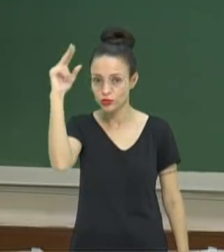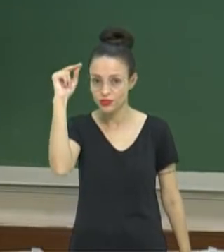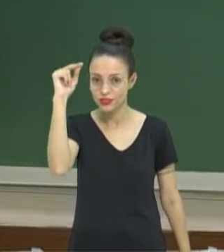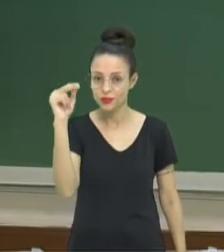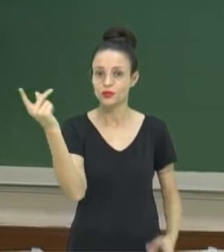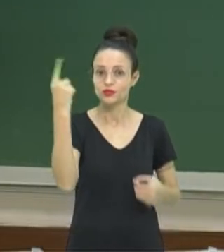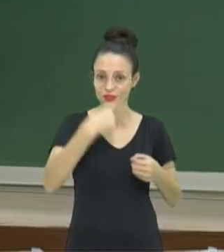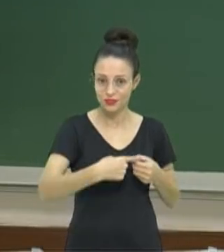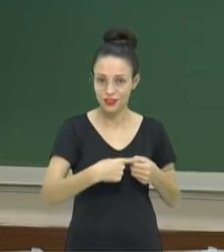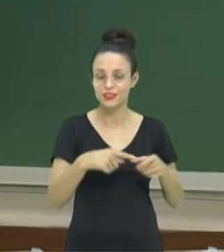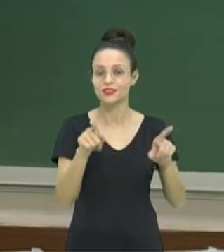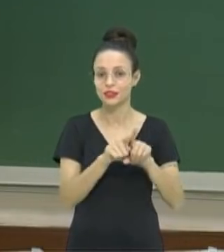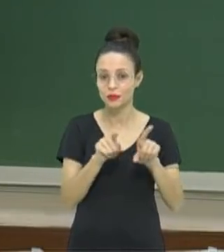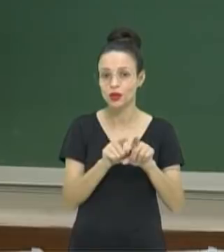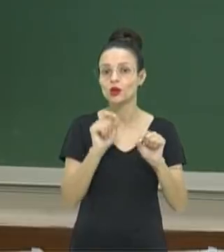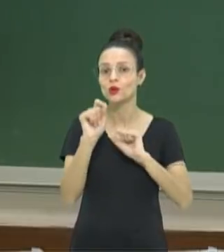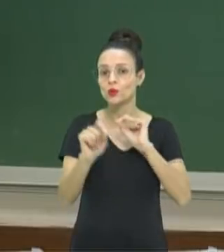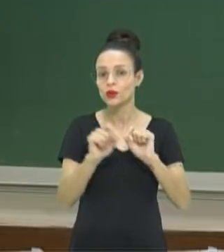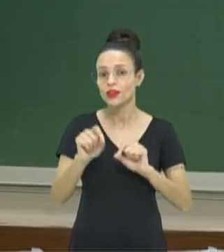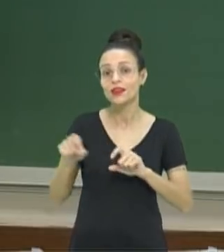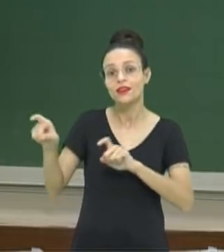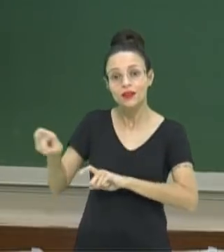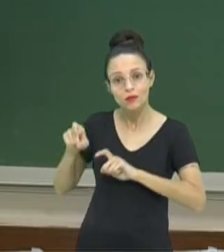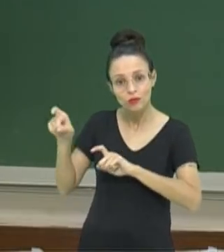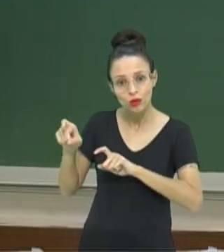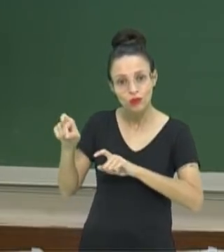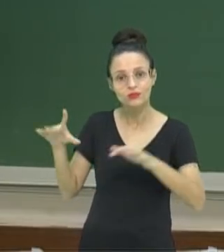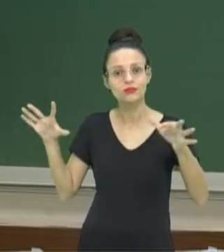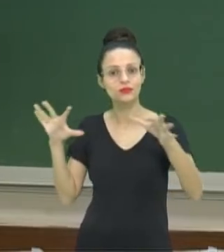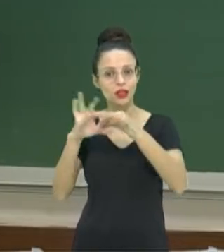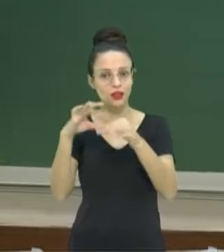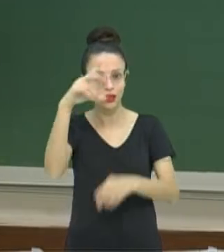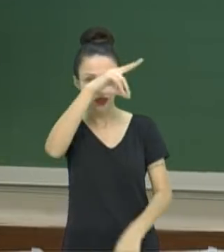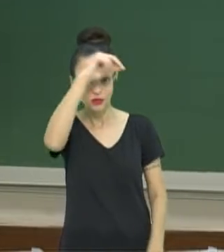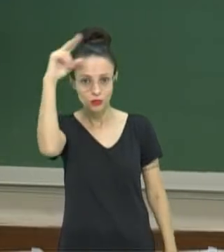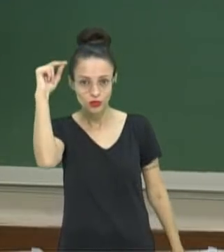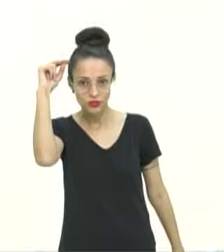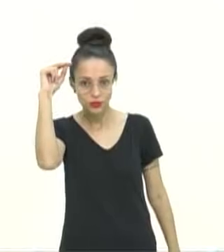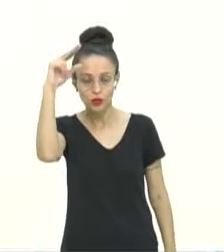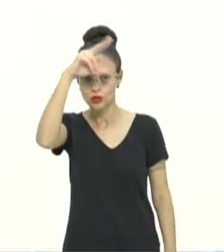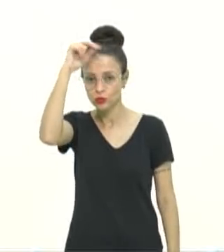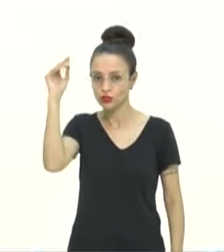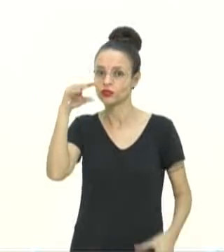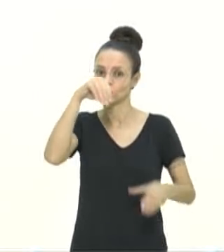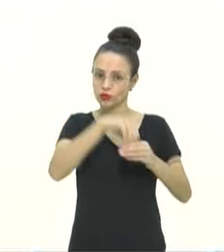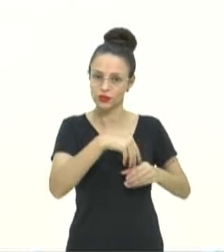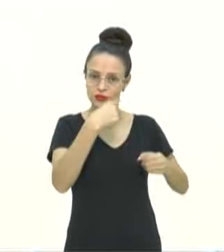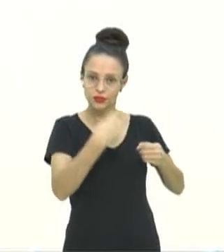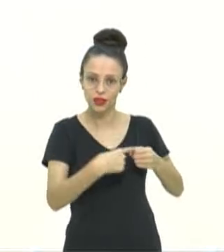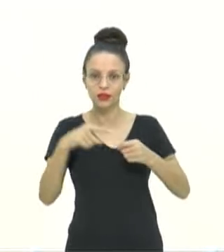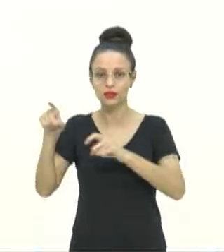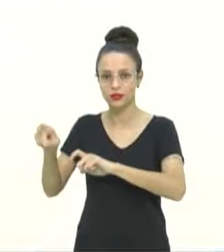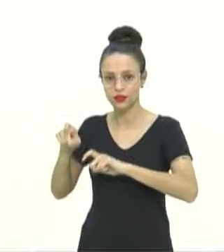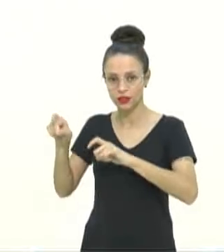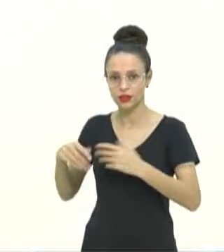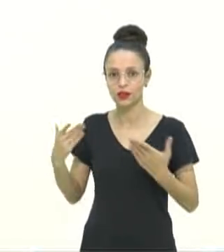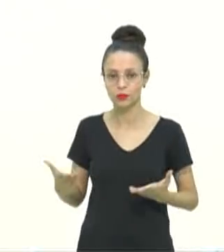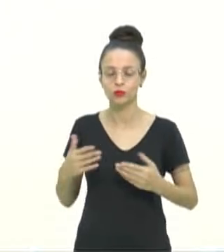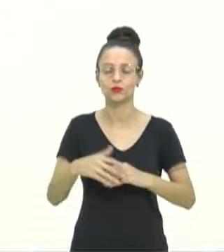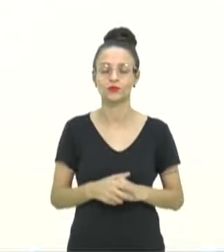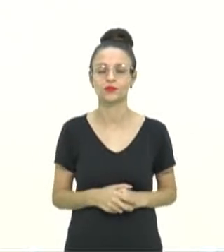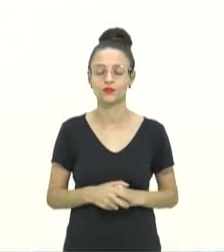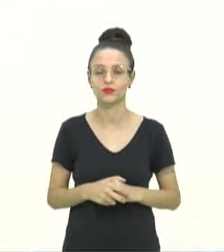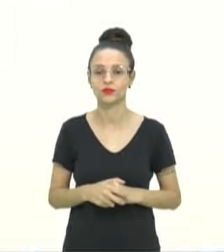da cidade, que é o campo, certo? Então, aí a gente vai ter essa questão ali da cidade.